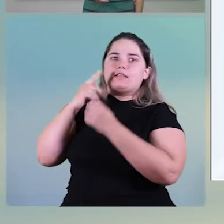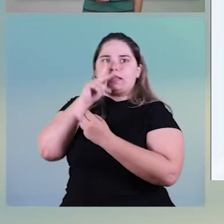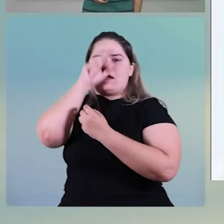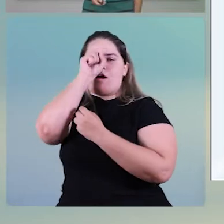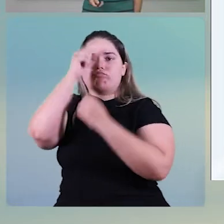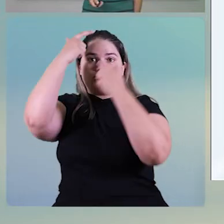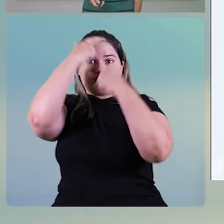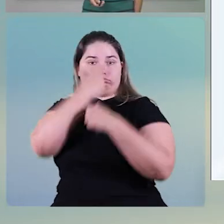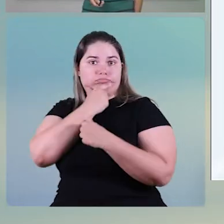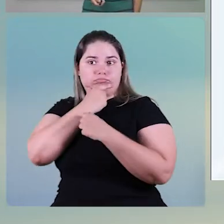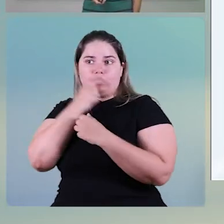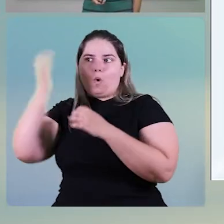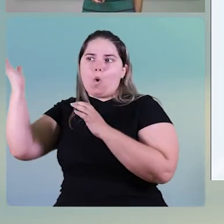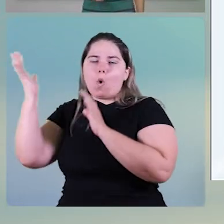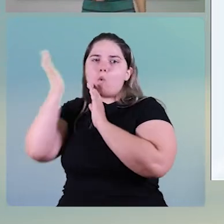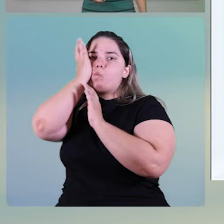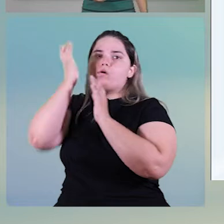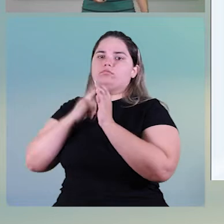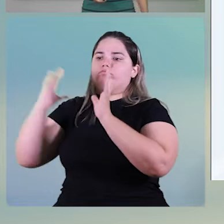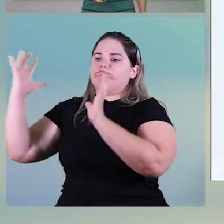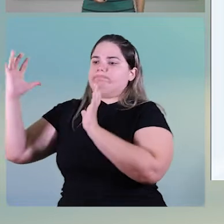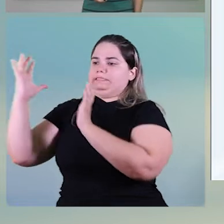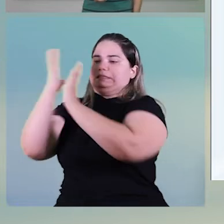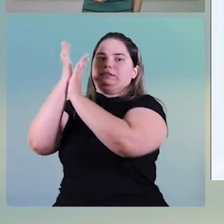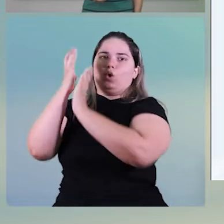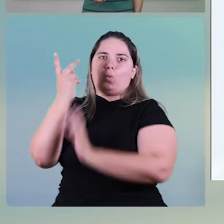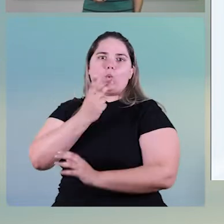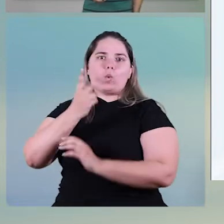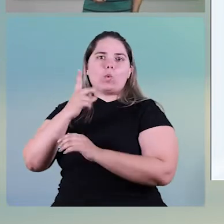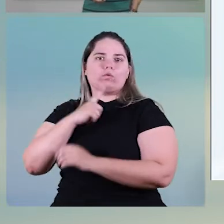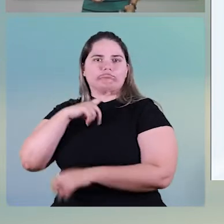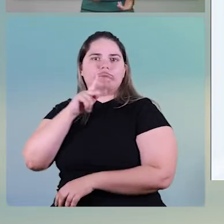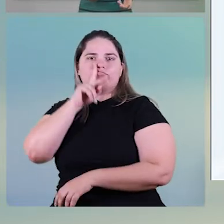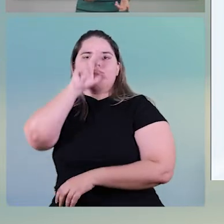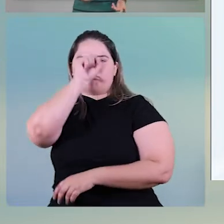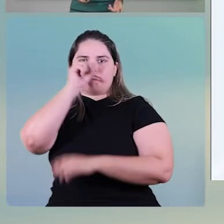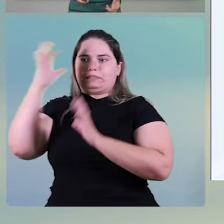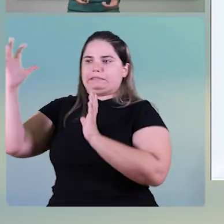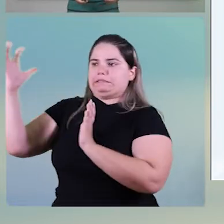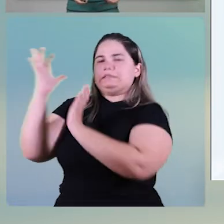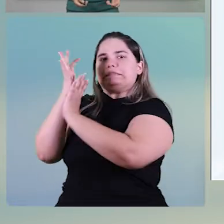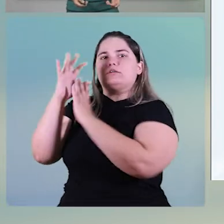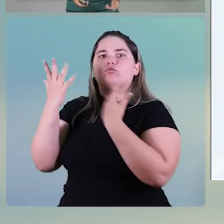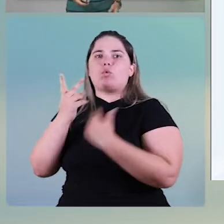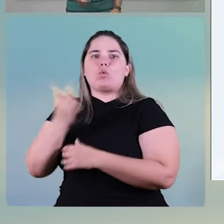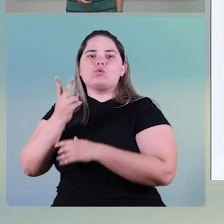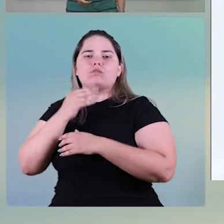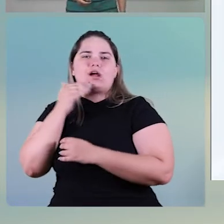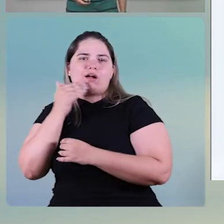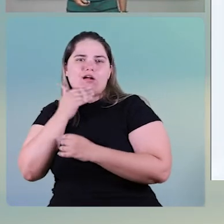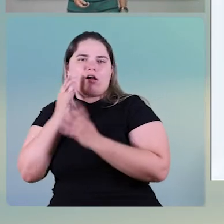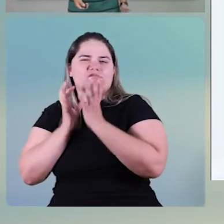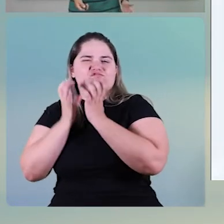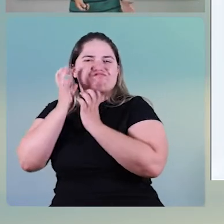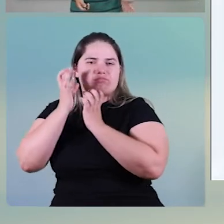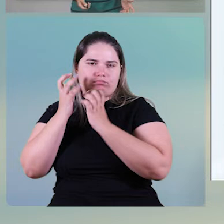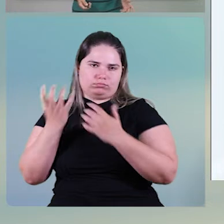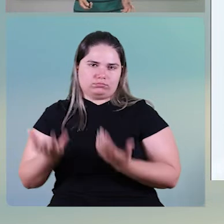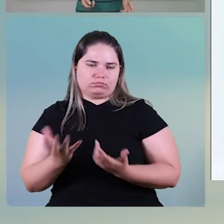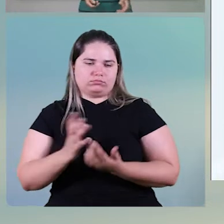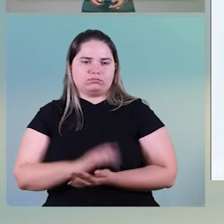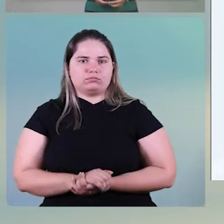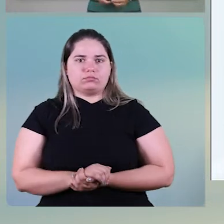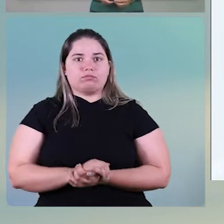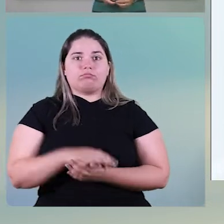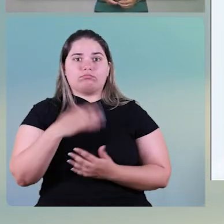esquerda na cabeça do atleta, ambas fazendo com que elas se modifiquem, né? Modifique a sua forma. E aí, então, a terceira